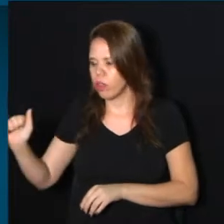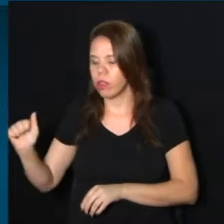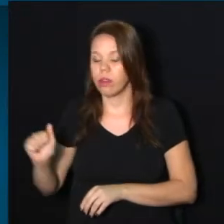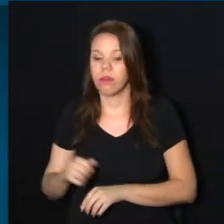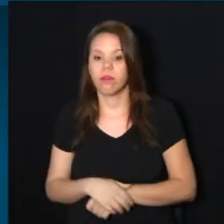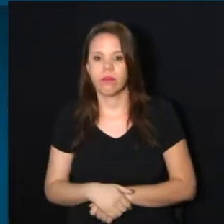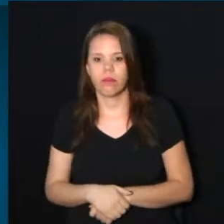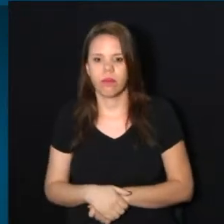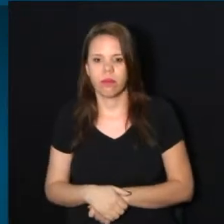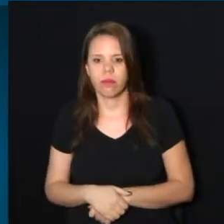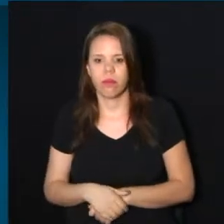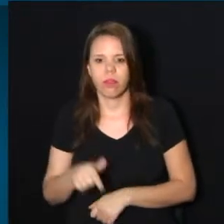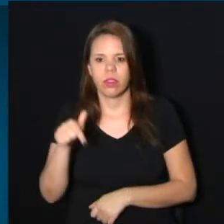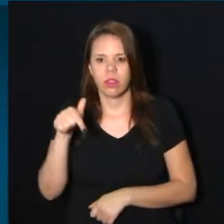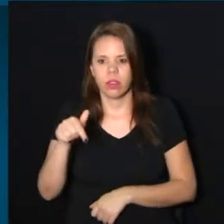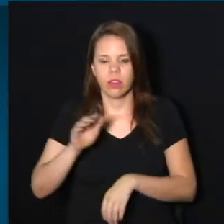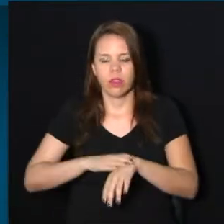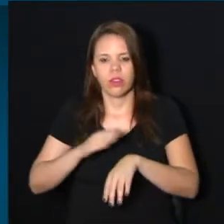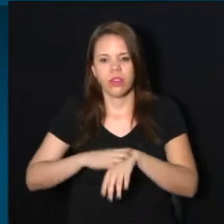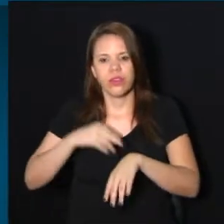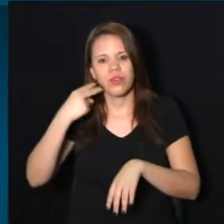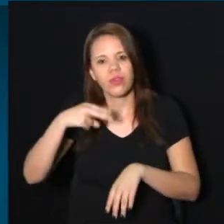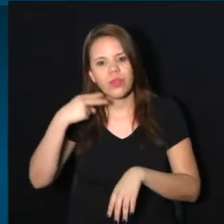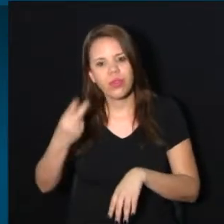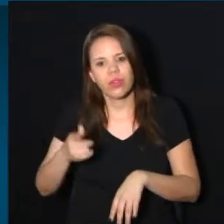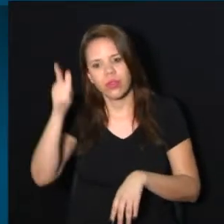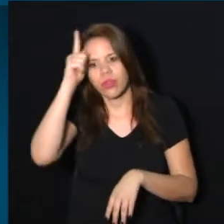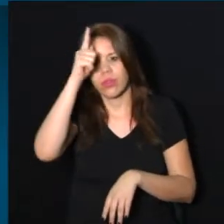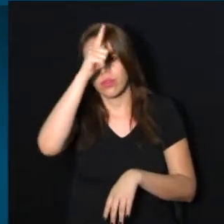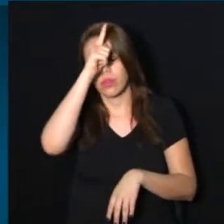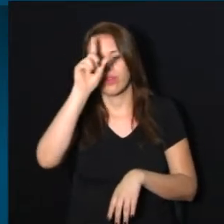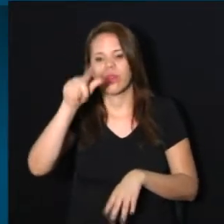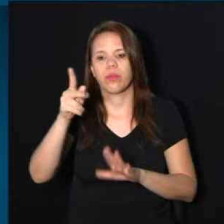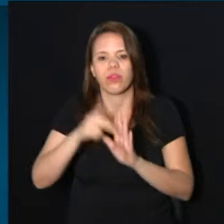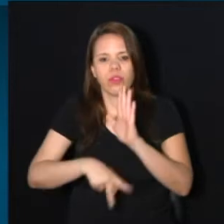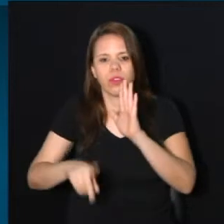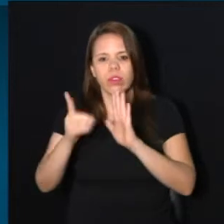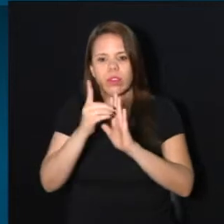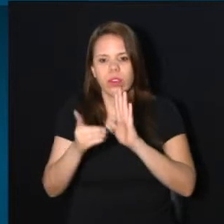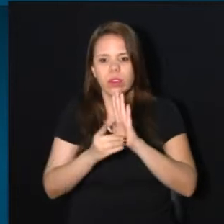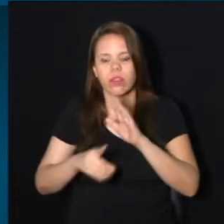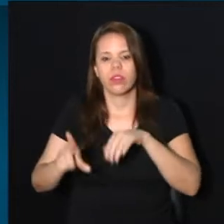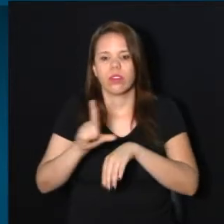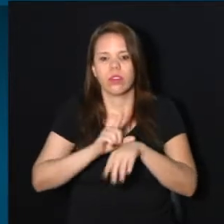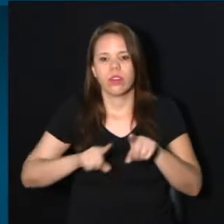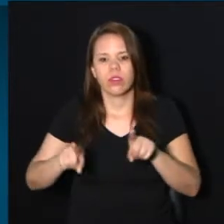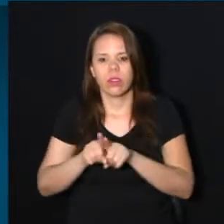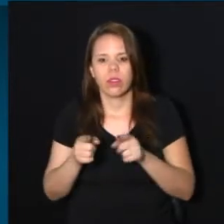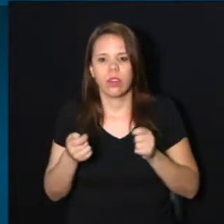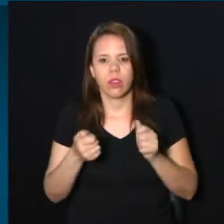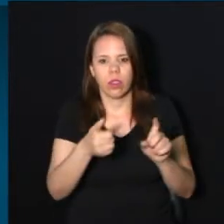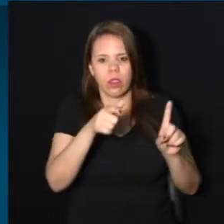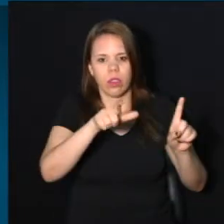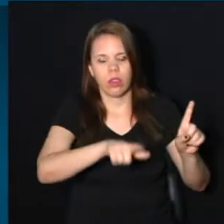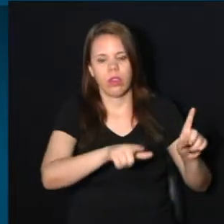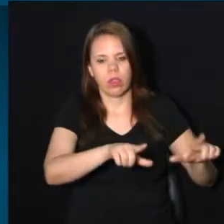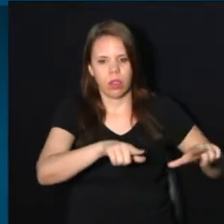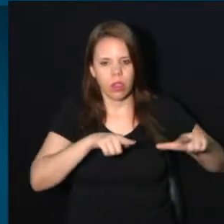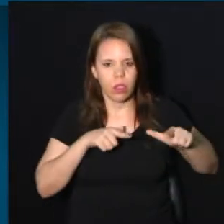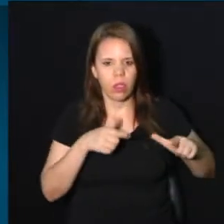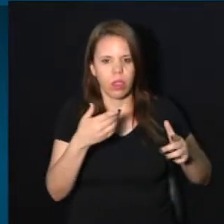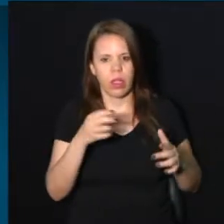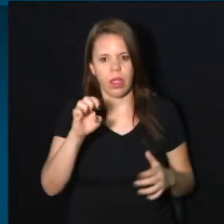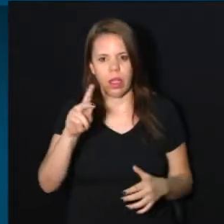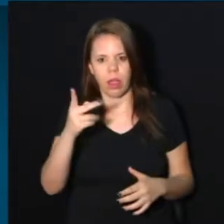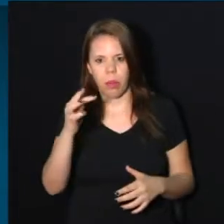Hernandes. O item 7 é de autoria do vereador Gustavo Peta, é o projeto de decreto legislativo que concede o diploma de mérito Herbert de